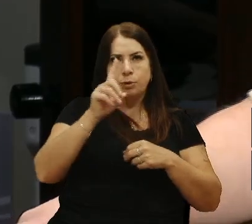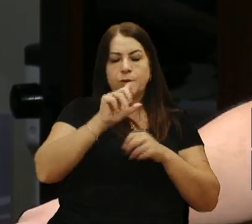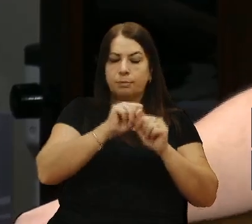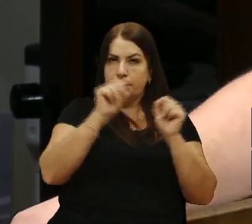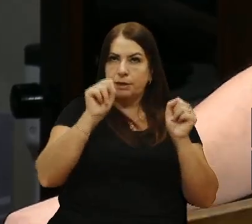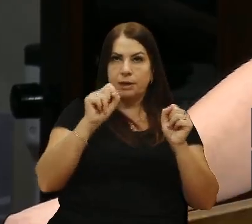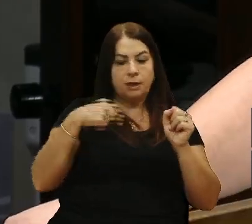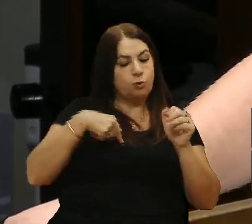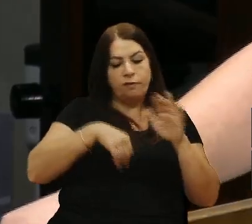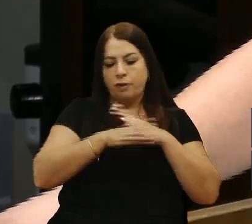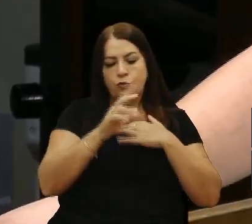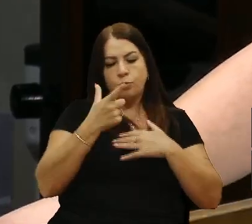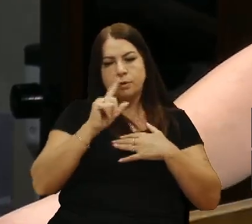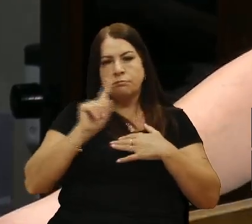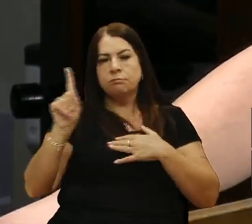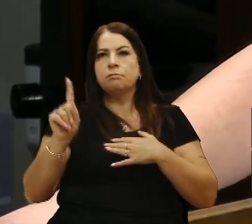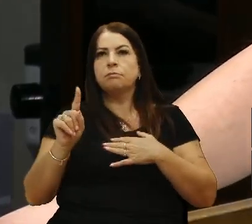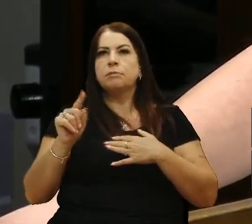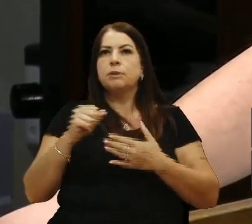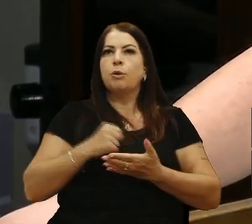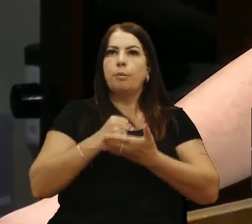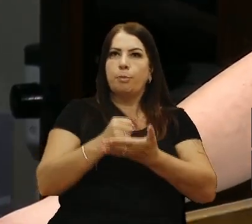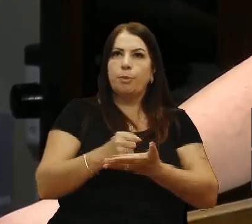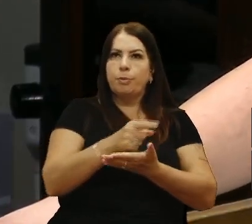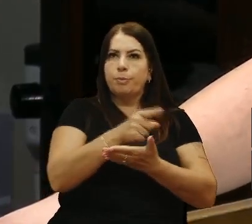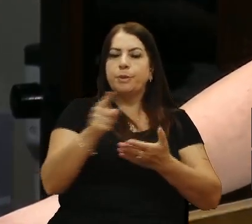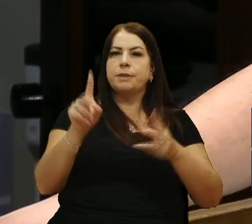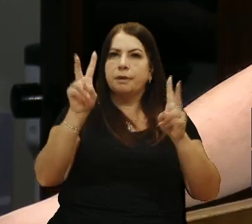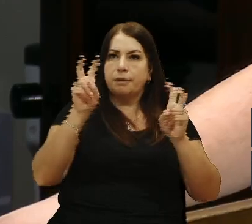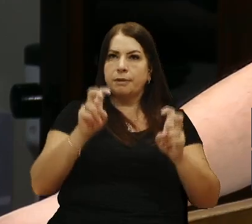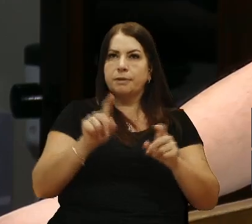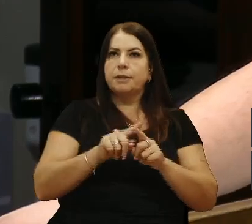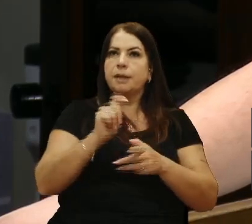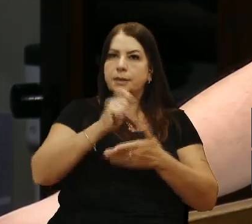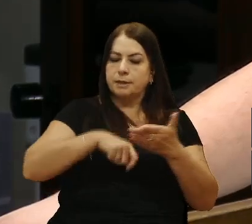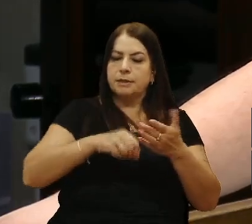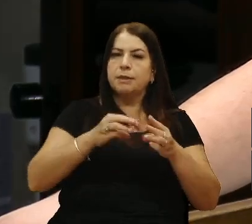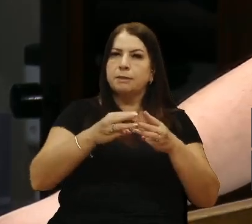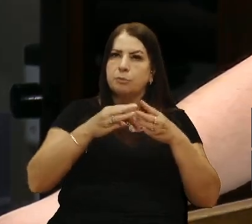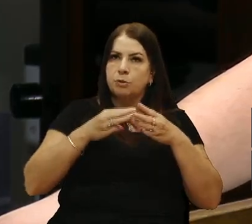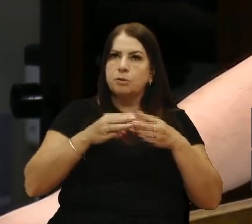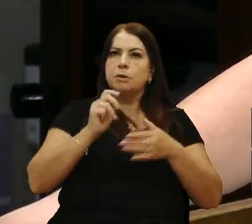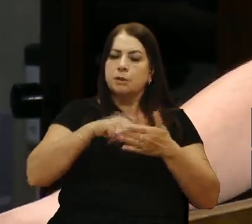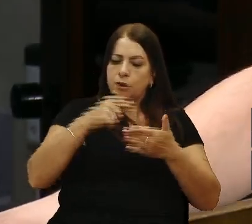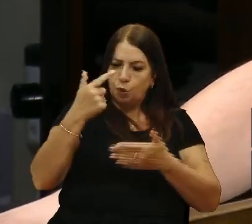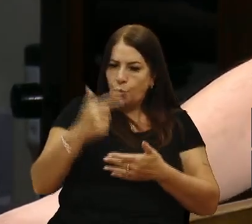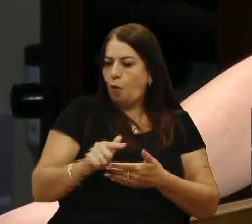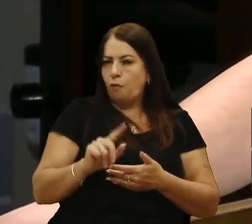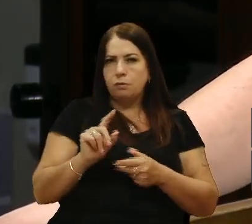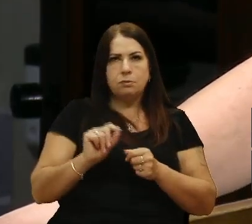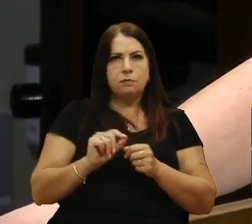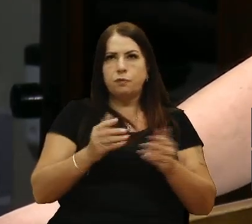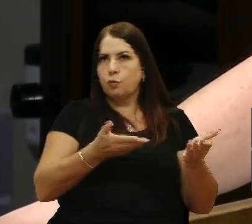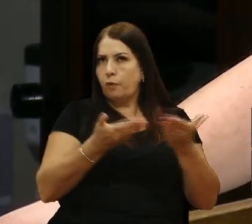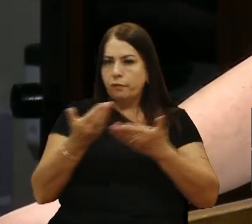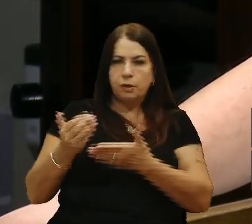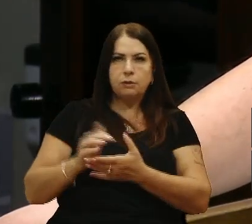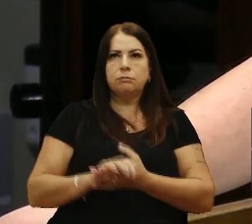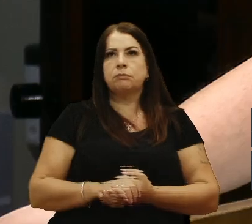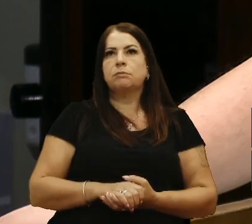quando aconteceu, mas me solidarizar com a senhora e com esta causa. Assinei esta moção, assinaria novamente se fosse convidado para isso,